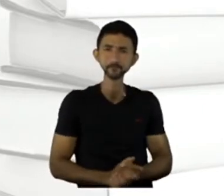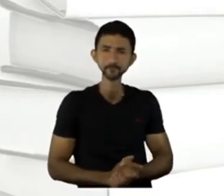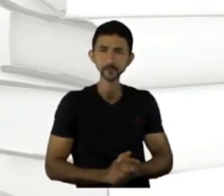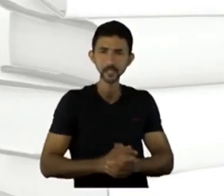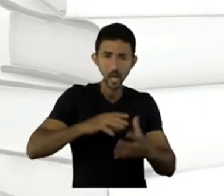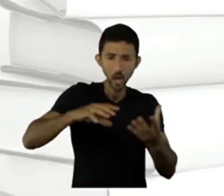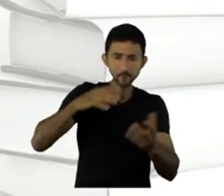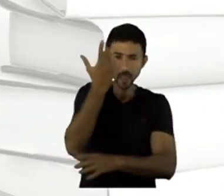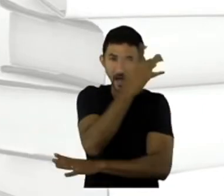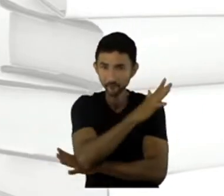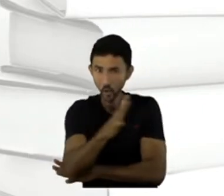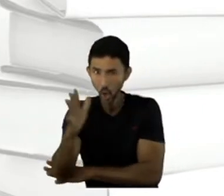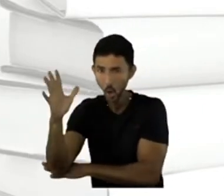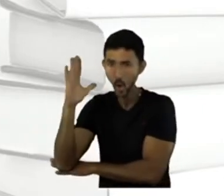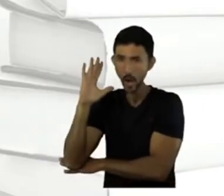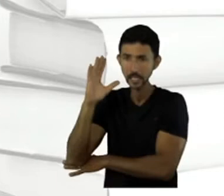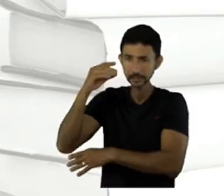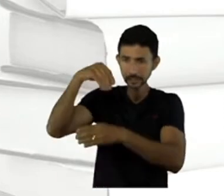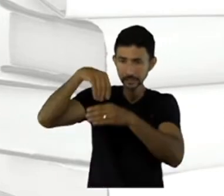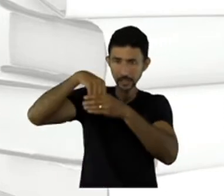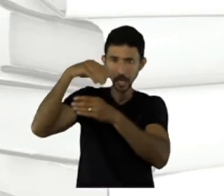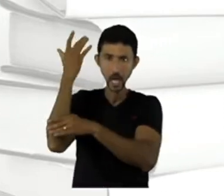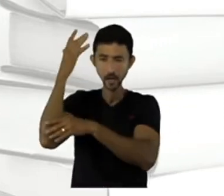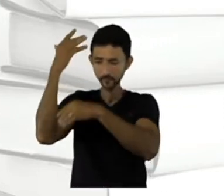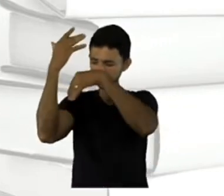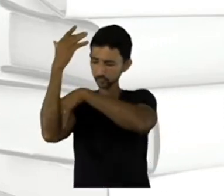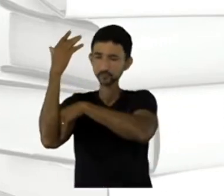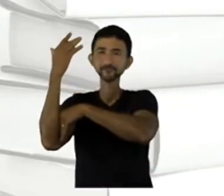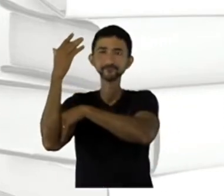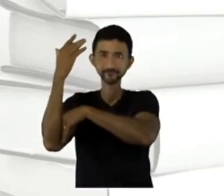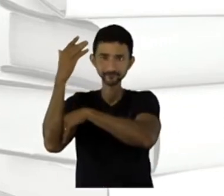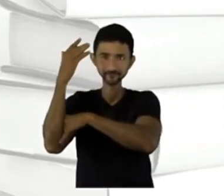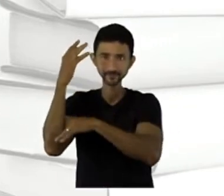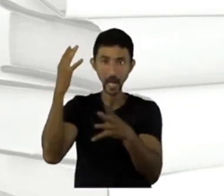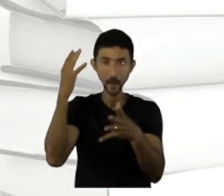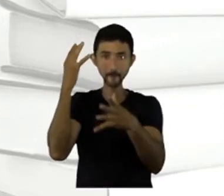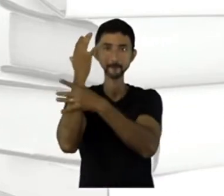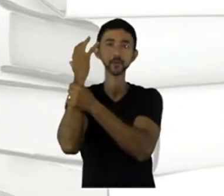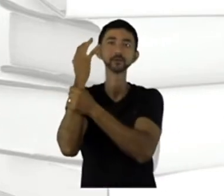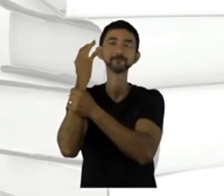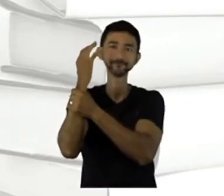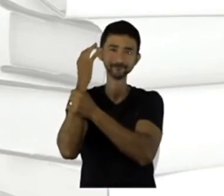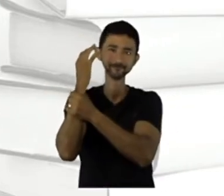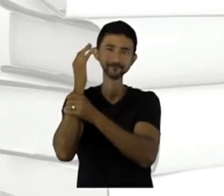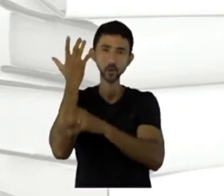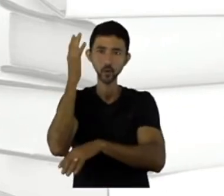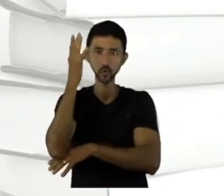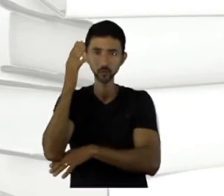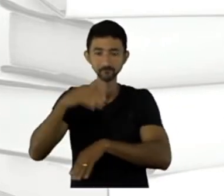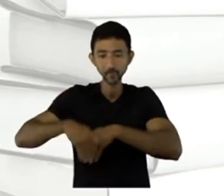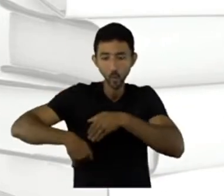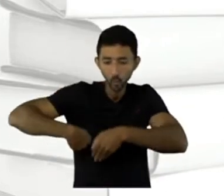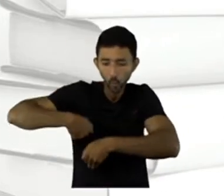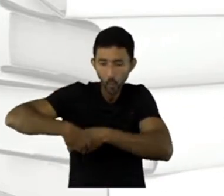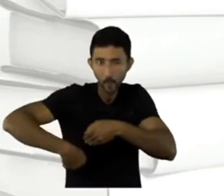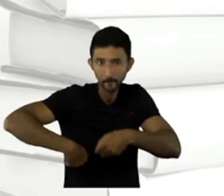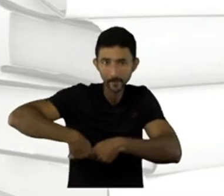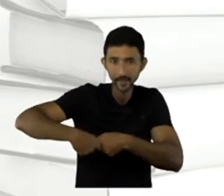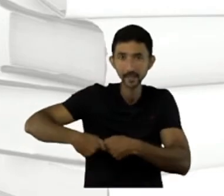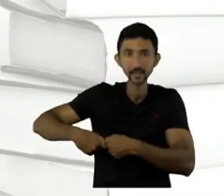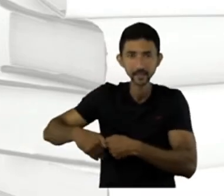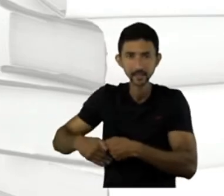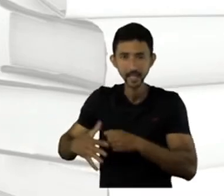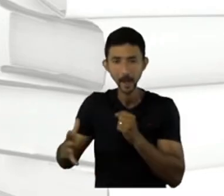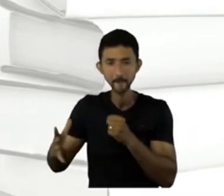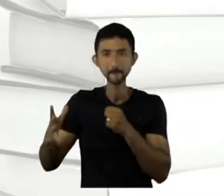da floresta, dentro de uma árvore antiga, mora o guardião da floresta, o curupira. Ele é